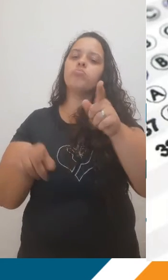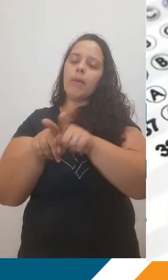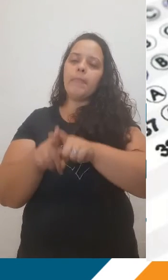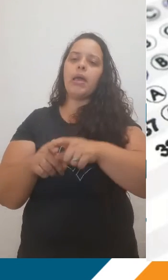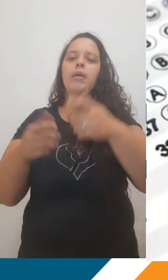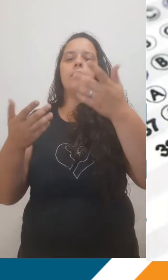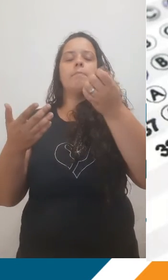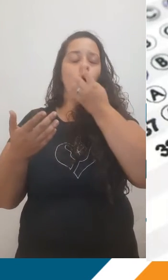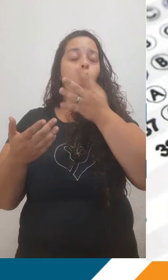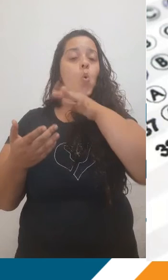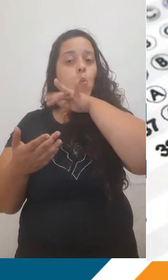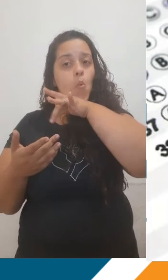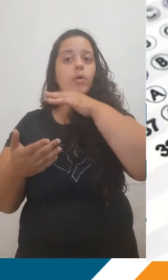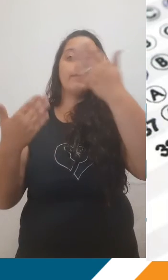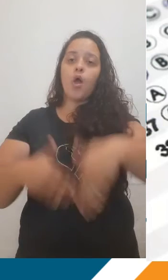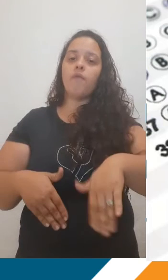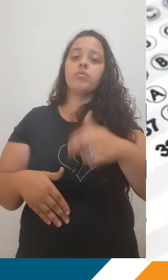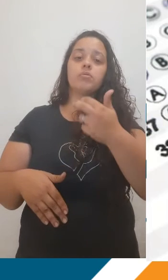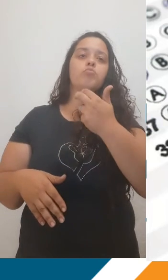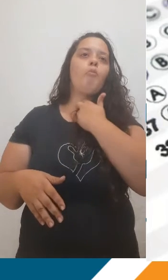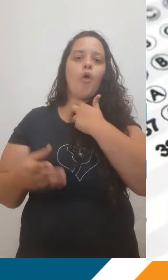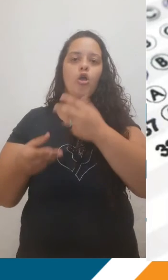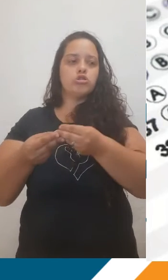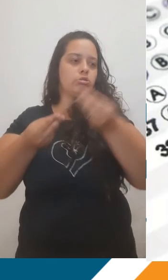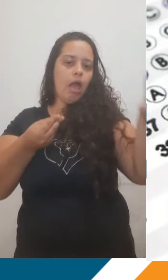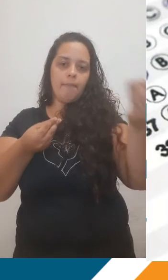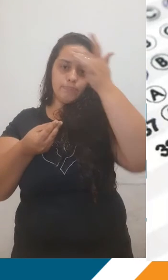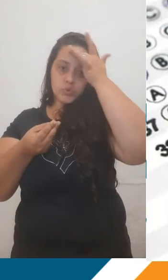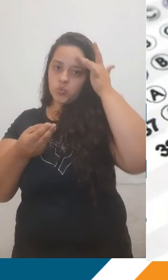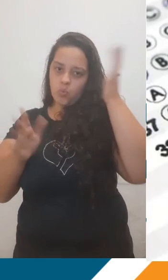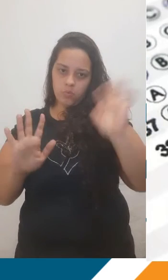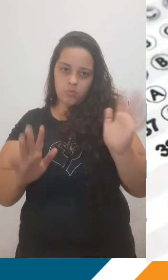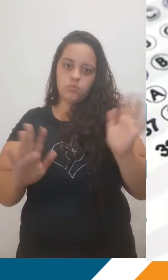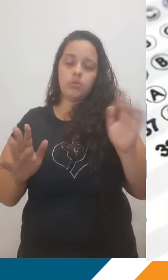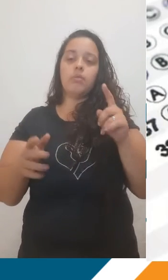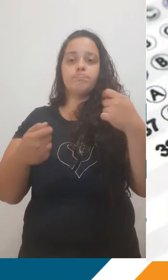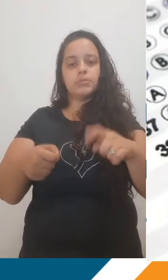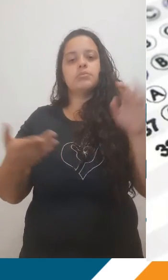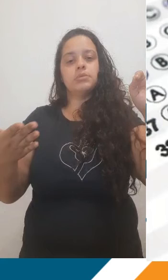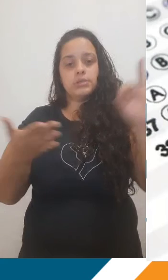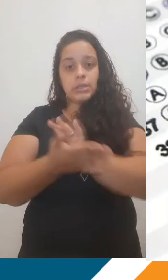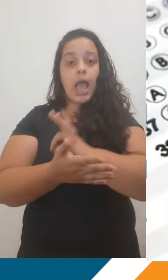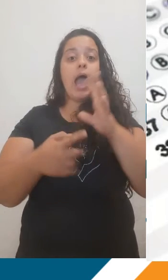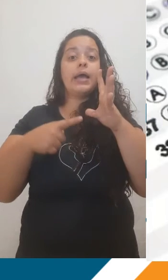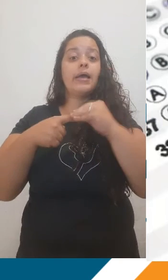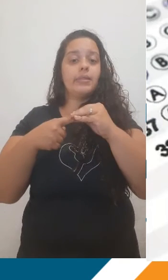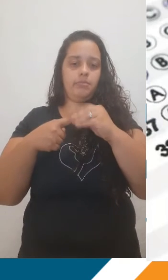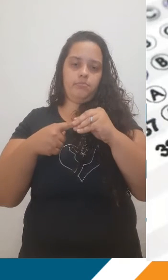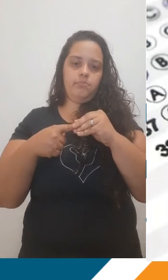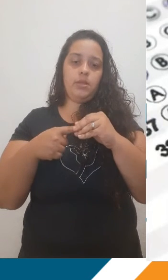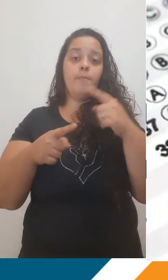de ser intransferível e insubstituível. O cartão resposta deve ser assinalado à